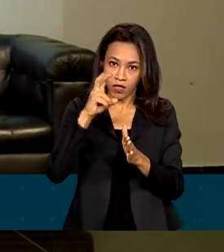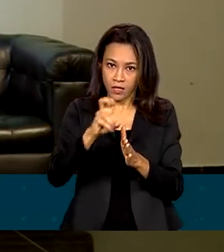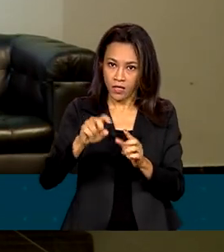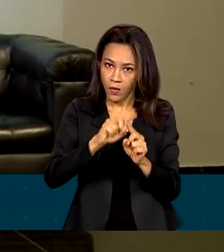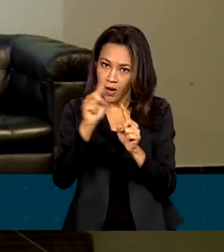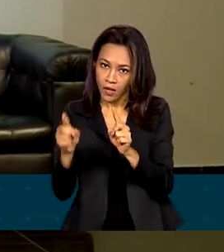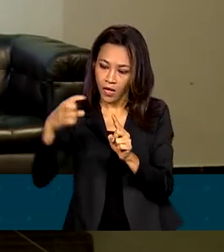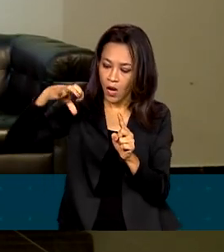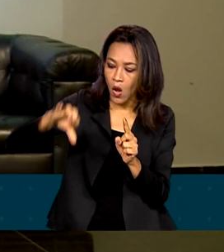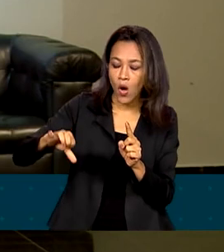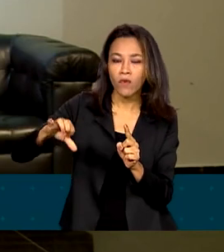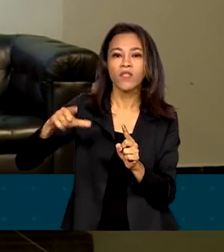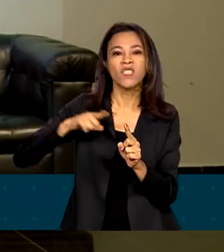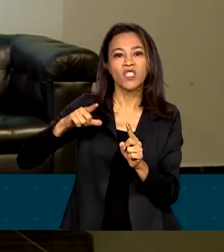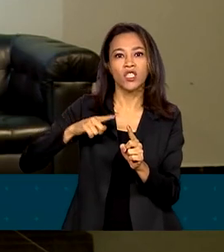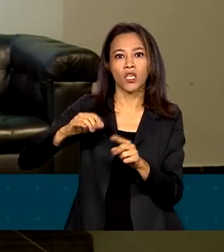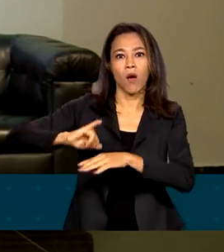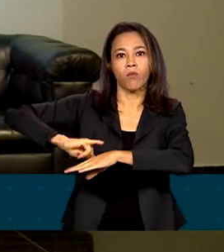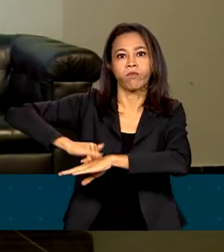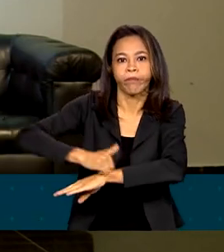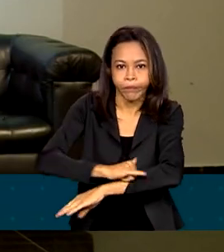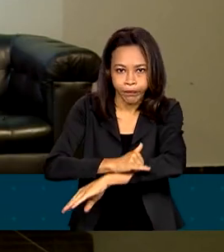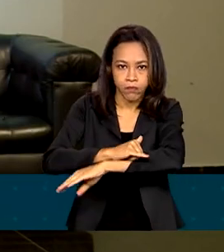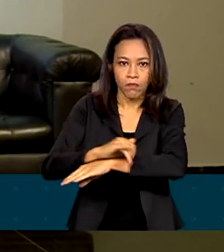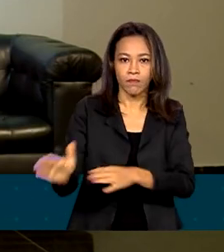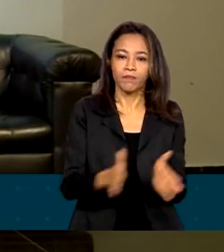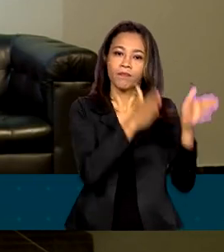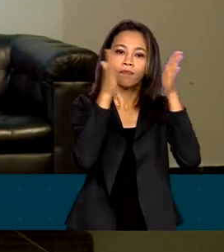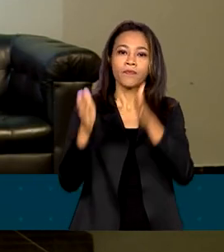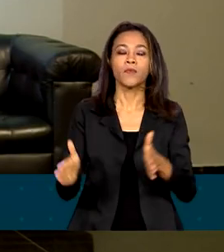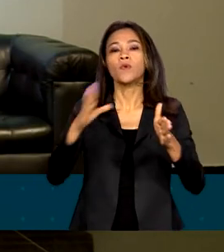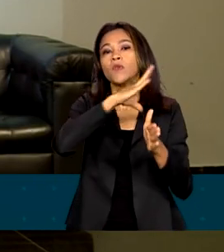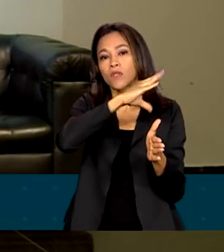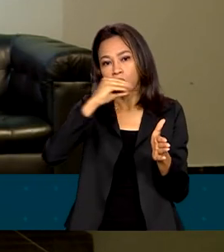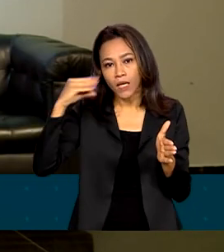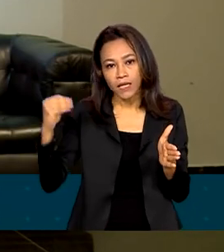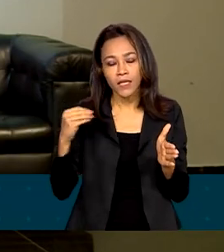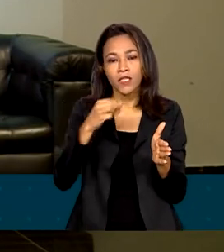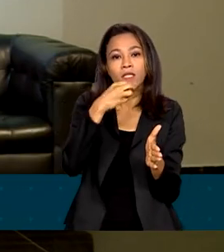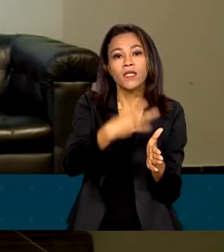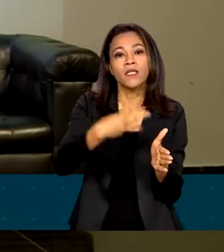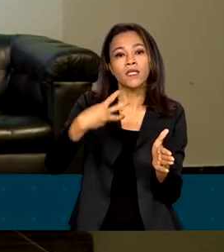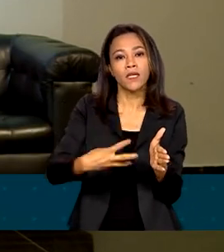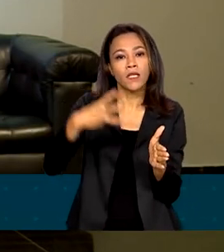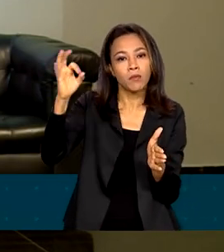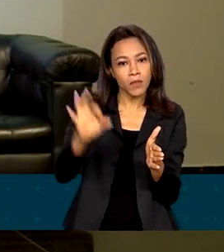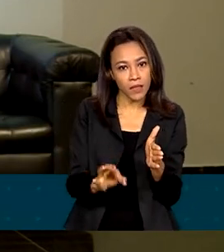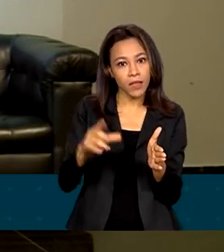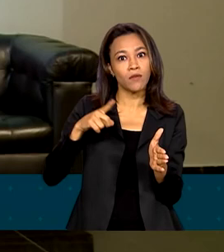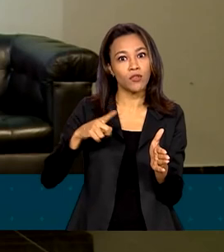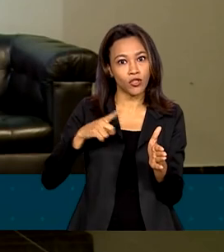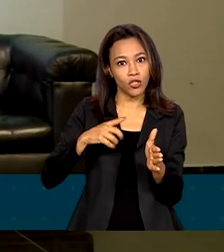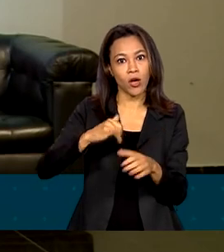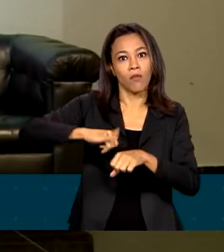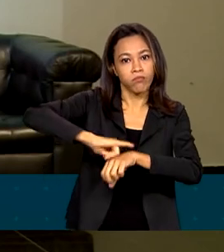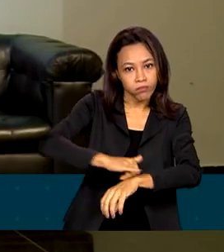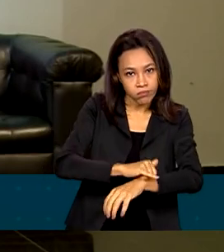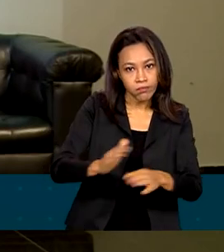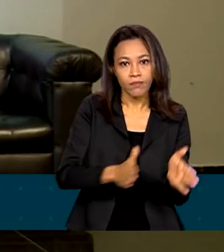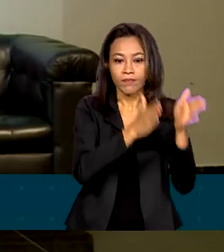de idade tinham excesso de peso. Já entre os adolescentes, 33% tinham excesso de peso